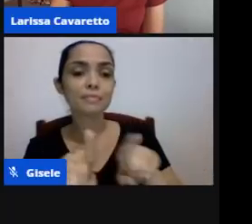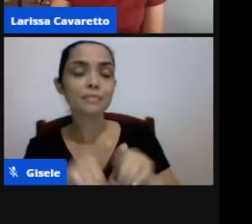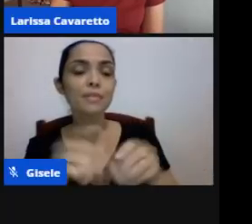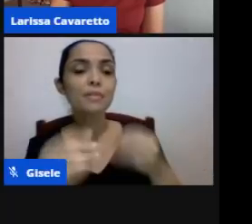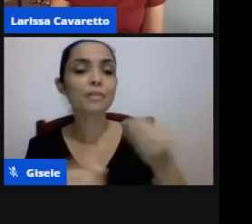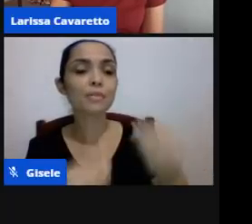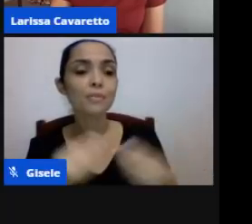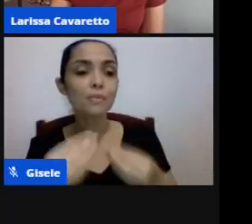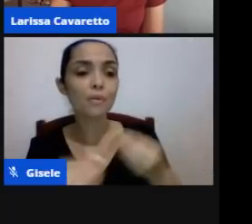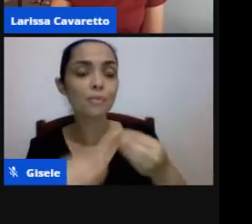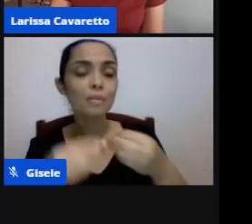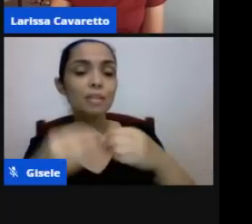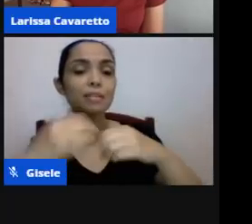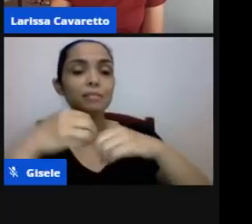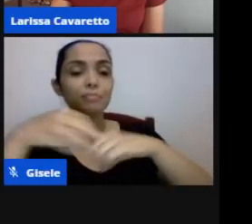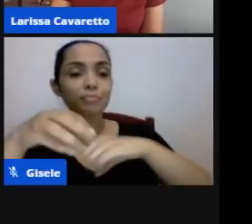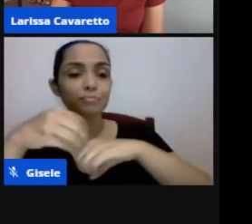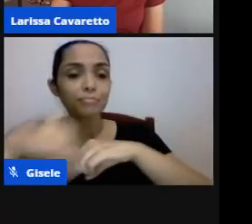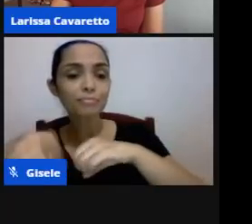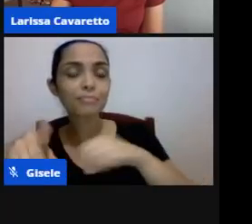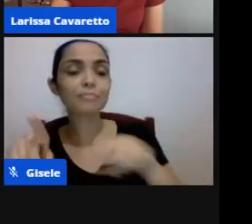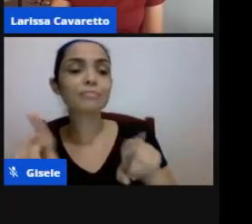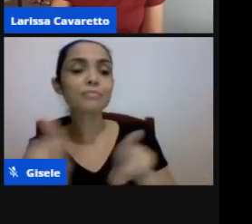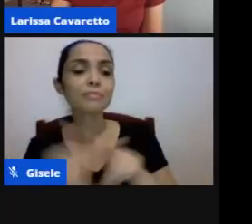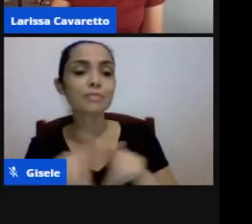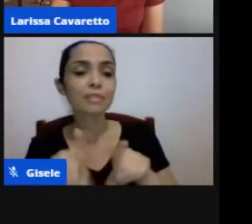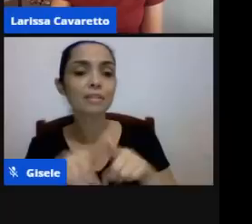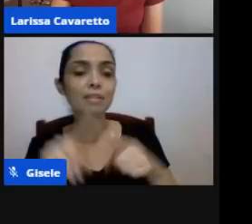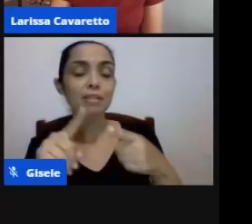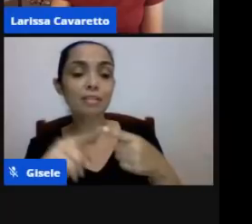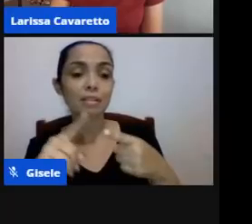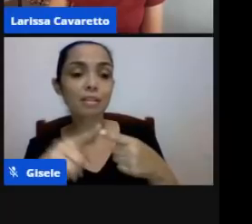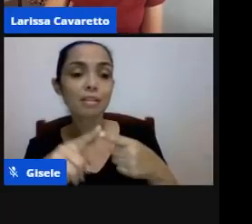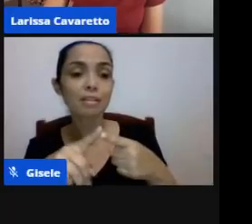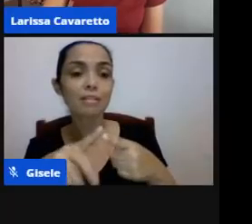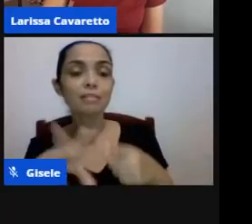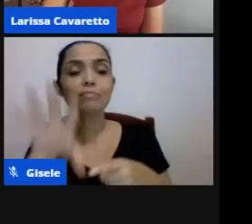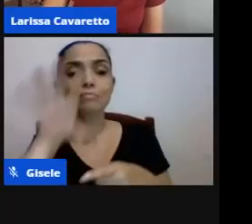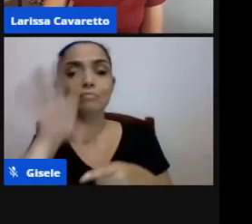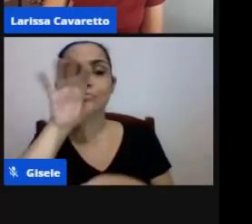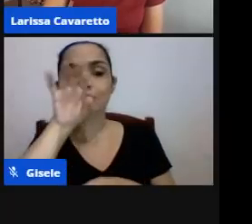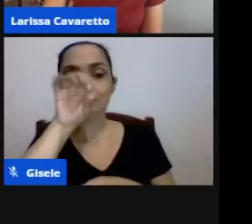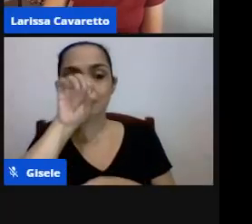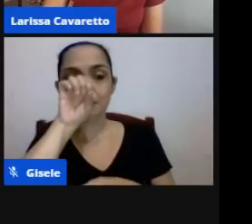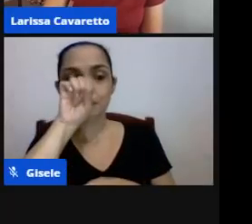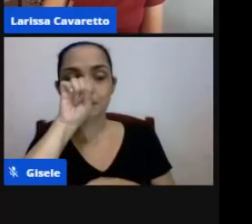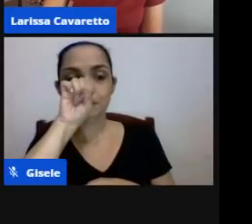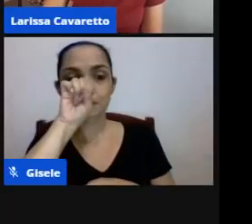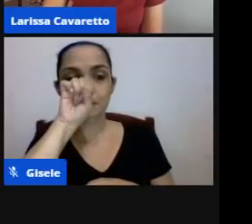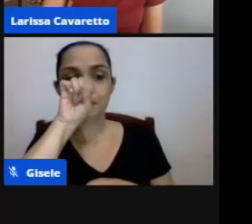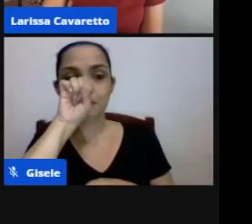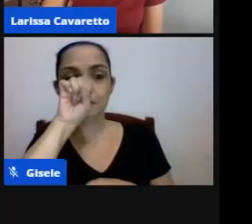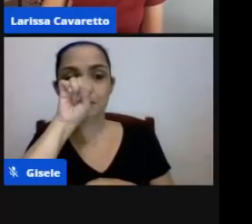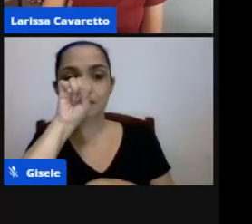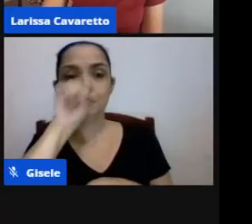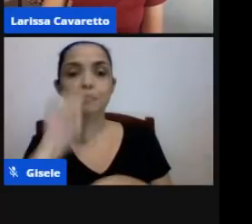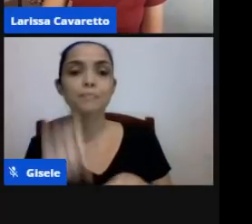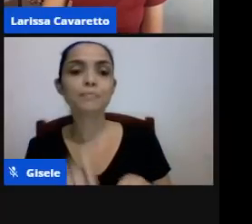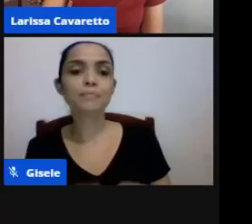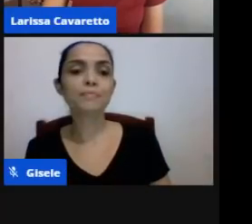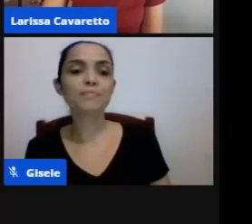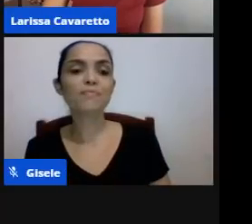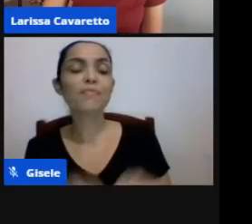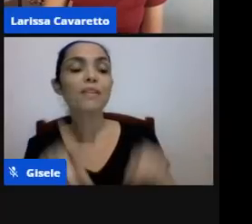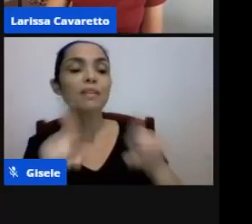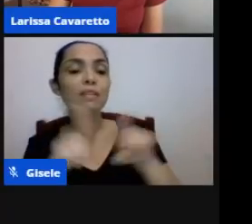A transmissão da Covid, ela acontece de duas formas. Existe a transmissão respiratória